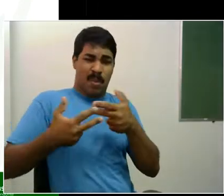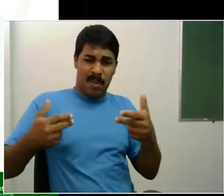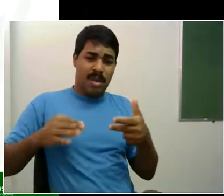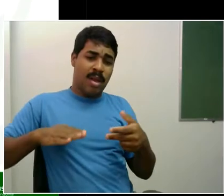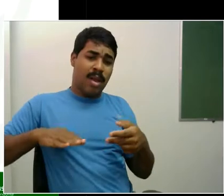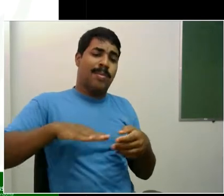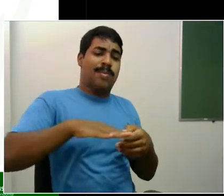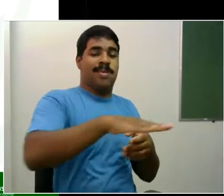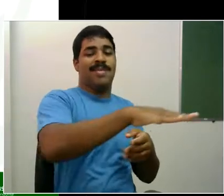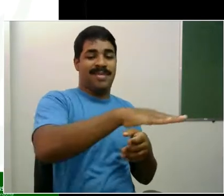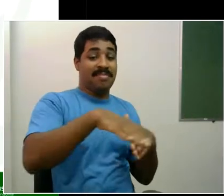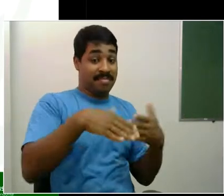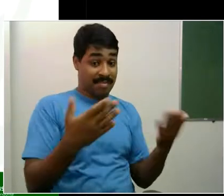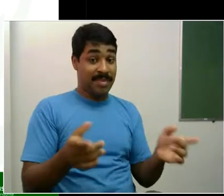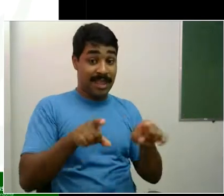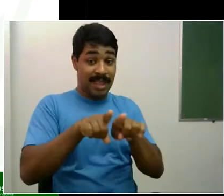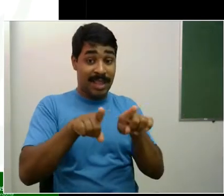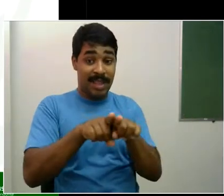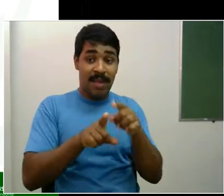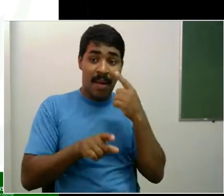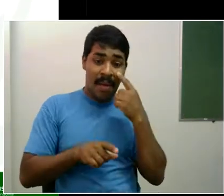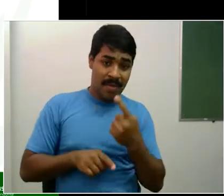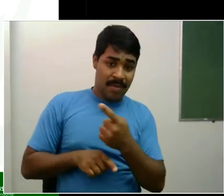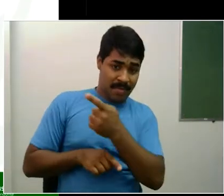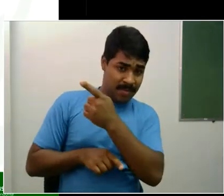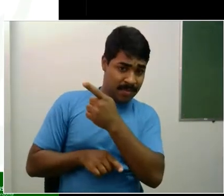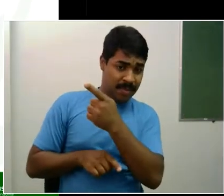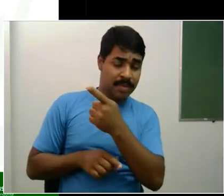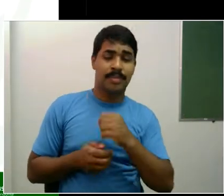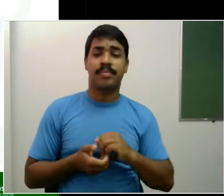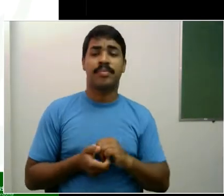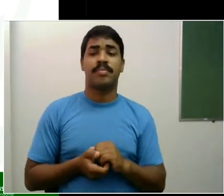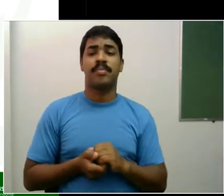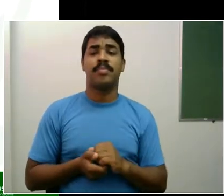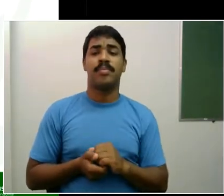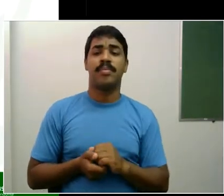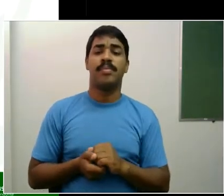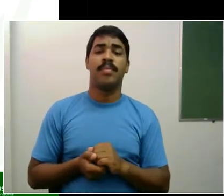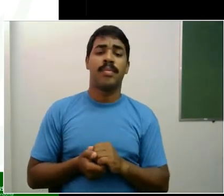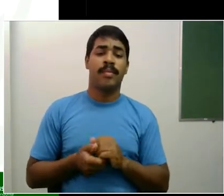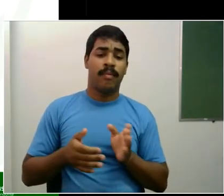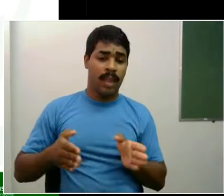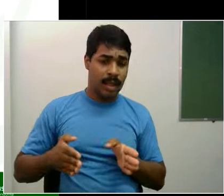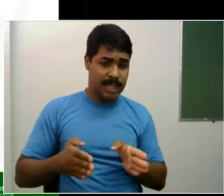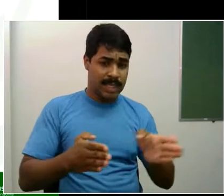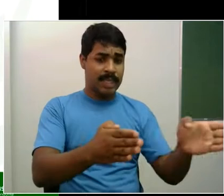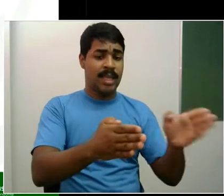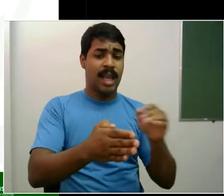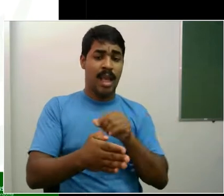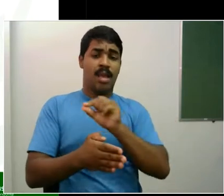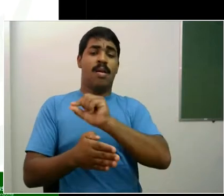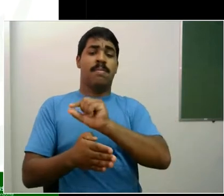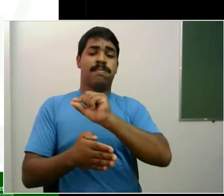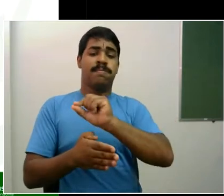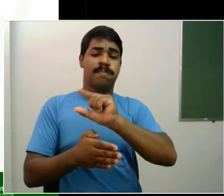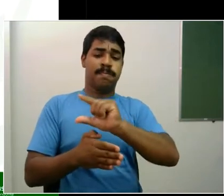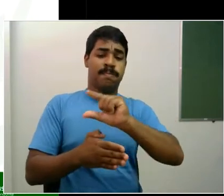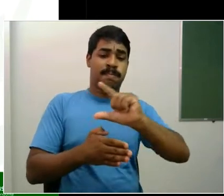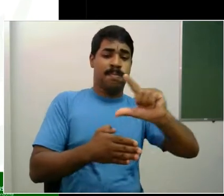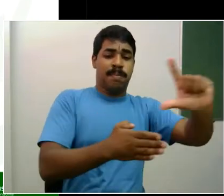essa situação porque é de grande valia. Então, caminha a favor